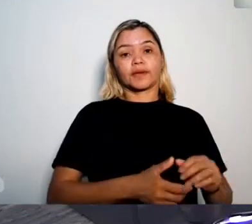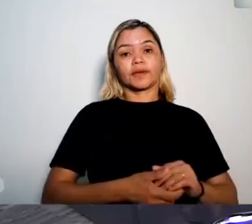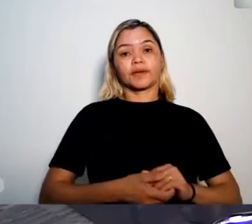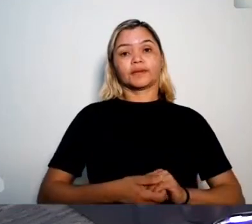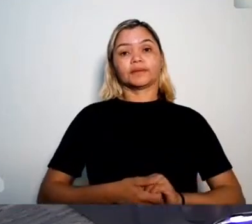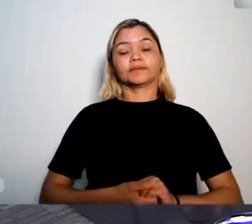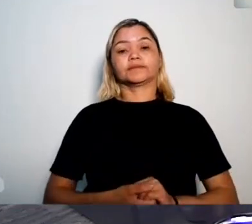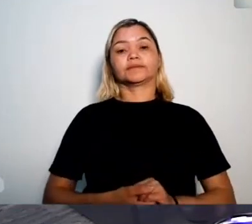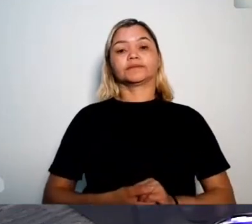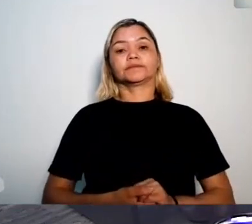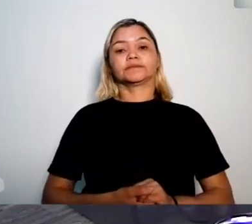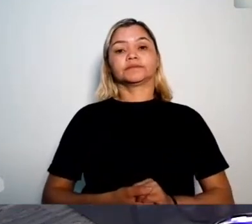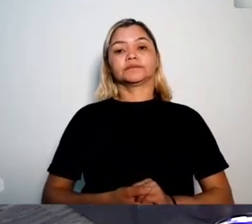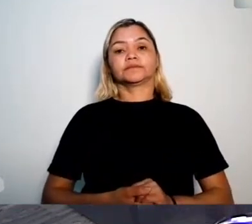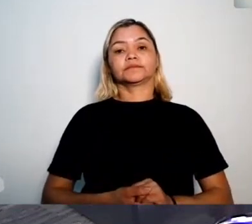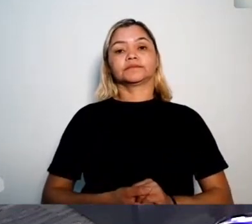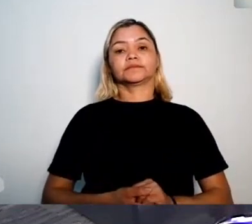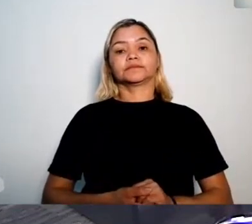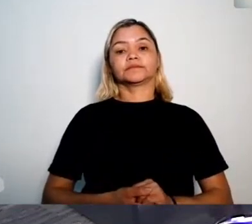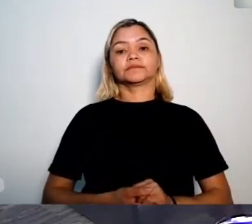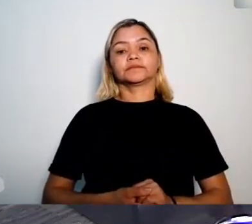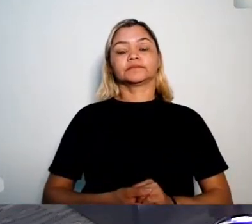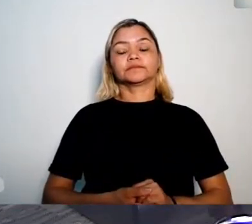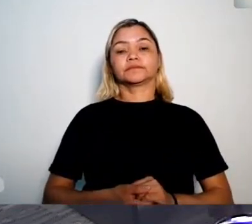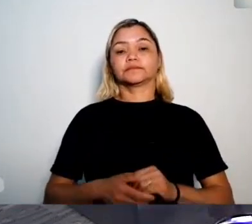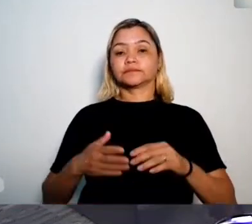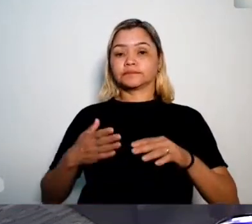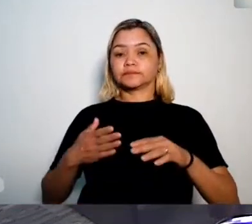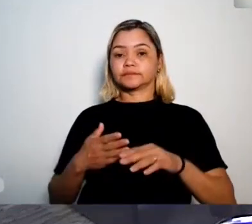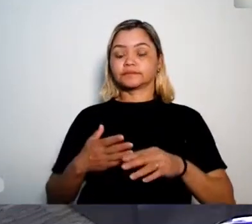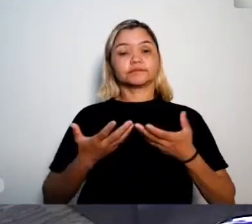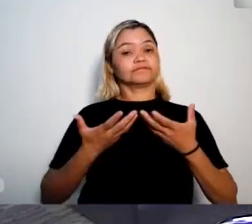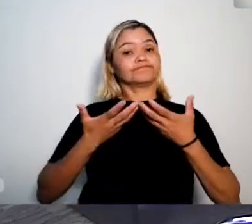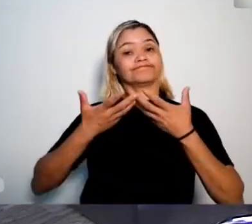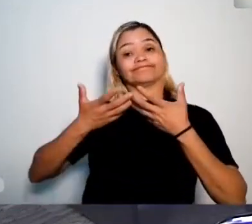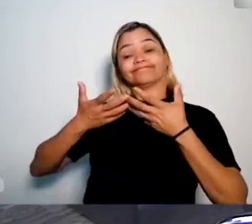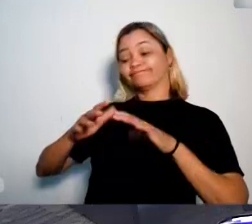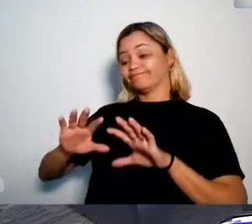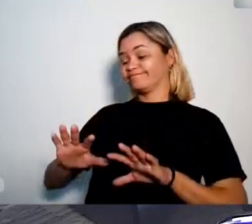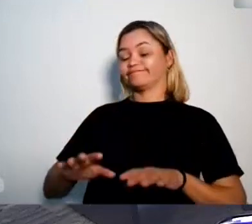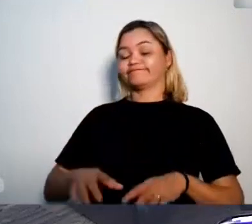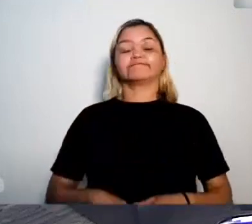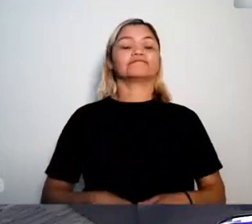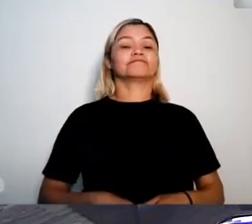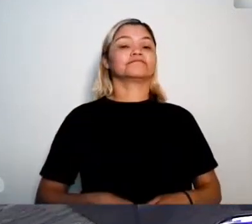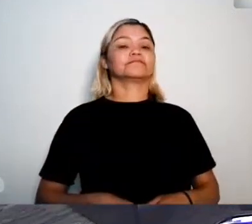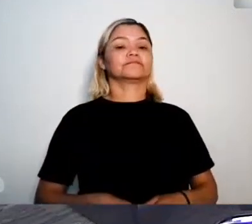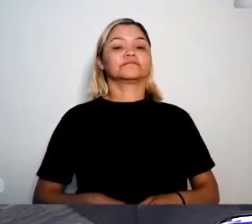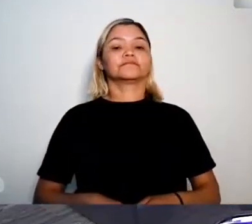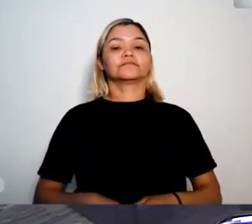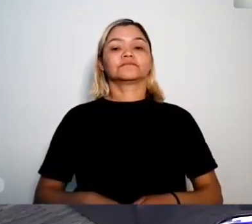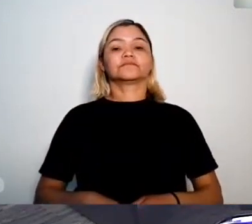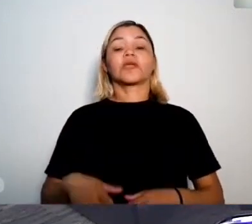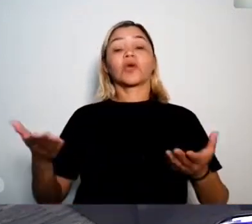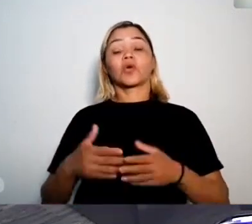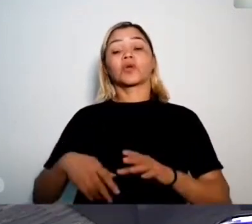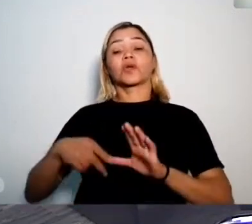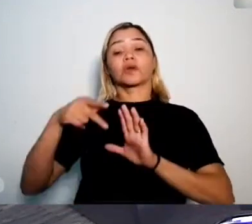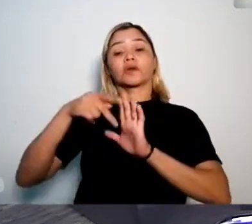Está aprovado, está rejeitado o destaque de Vossa Excelência. Está em votação o projeto.